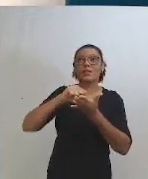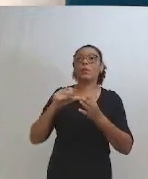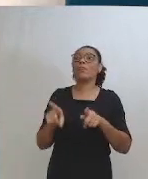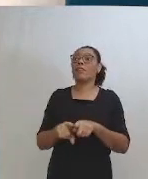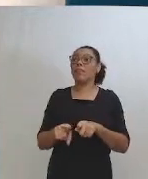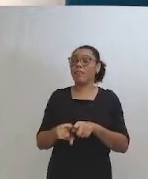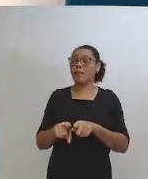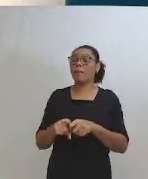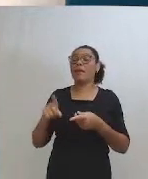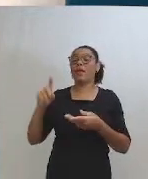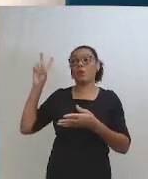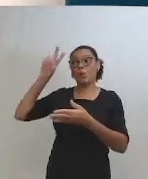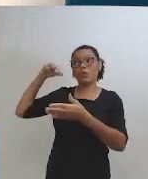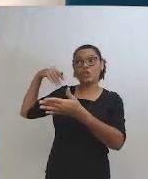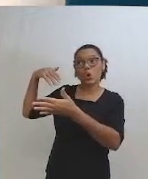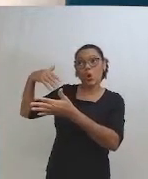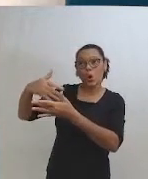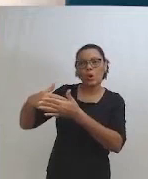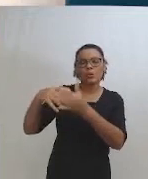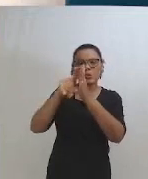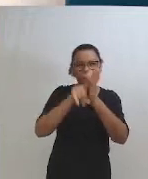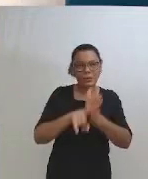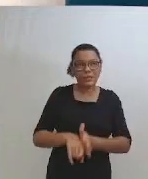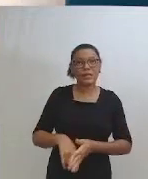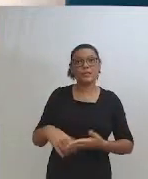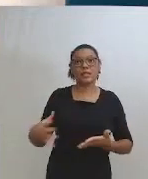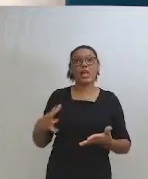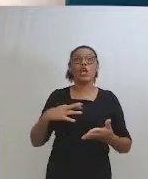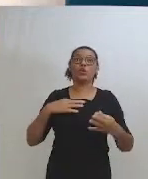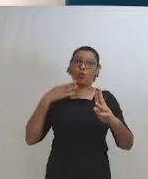Então, eu estou fazendo referência, clara.